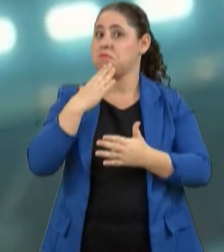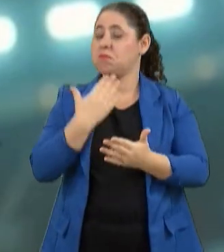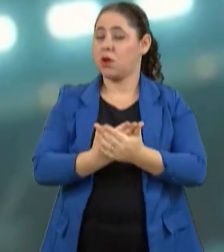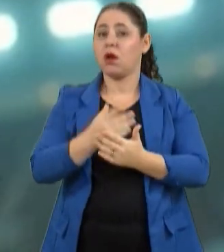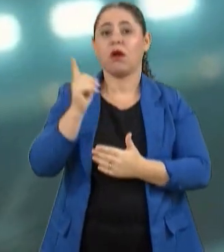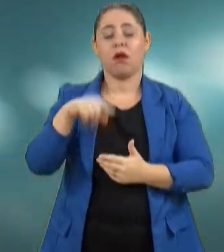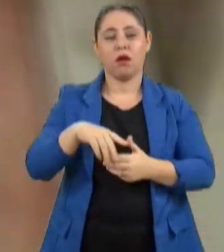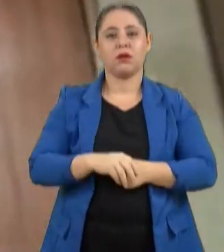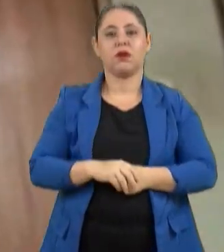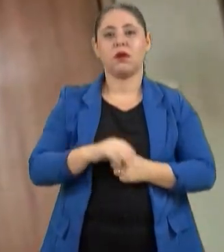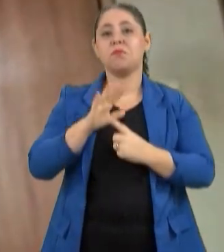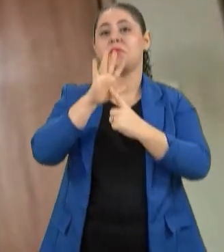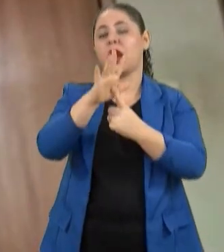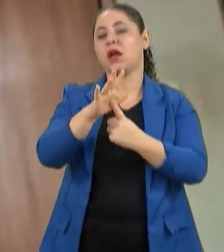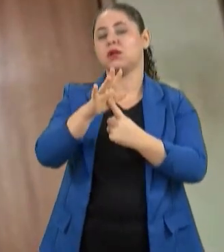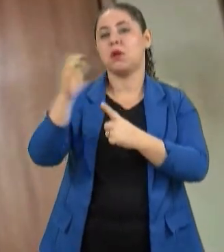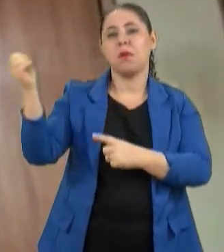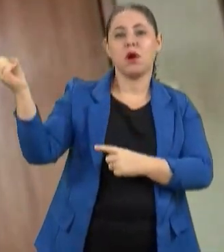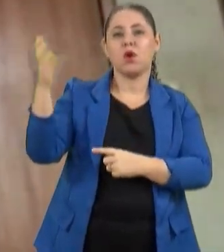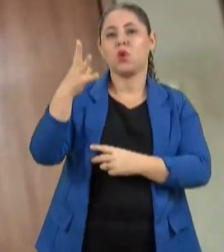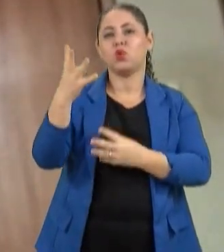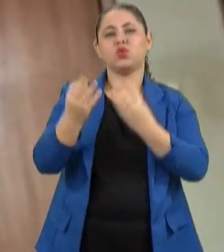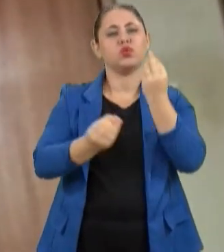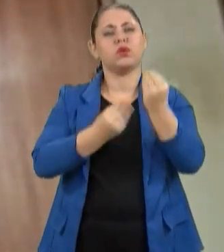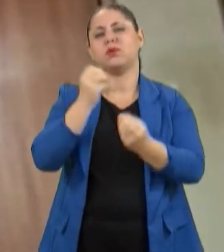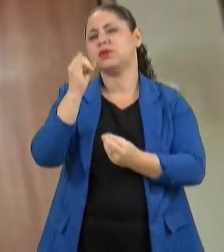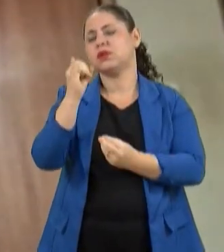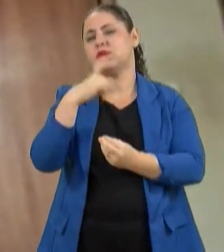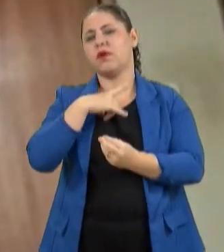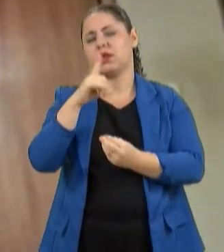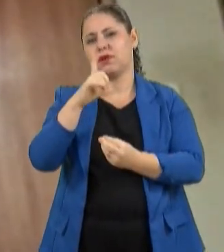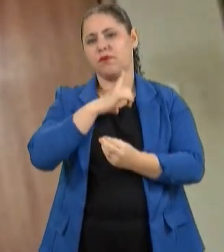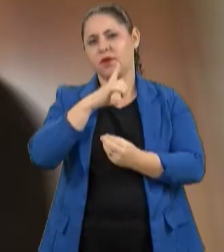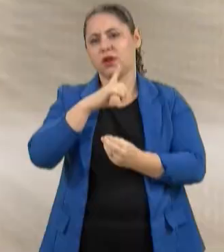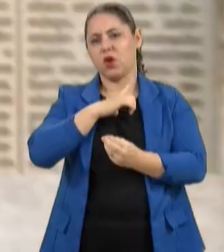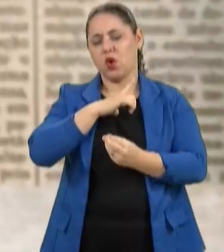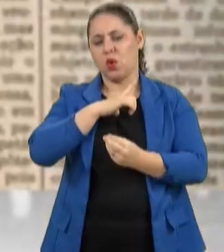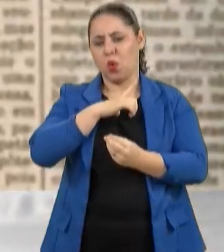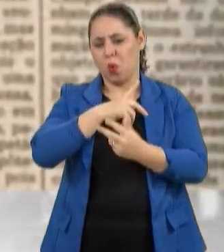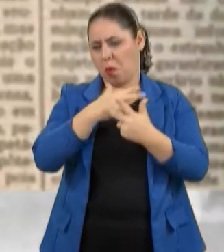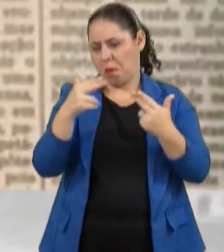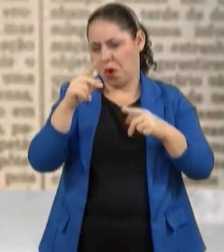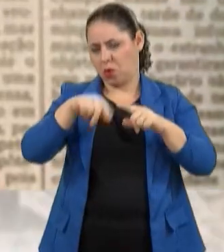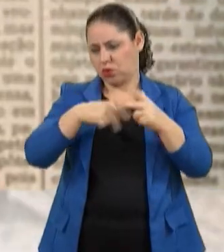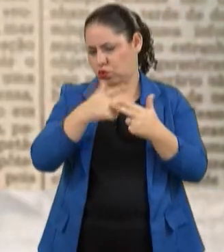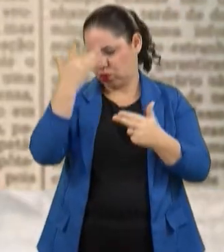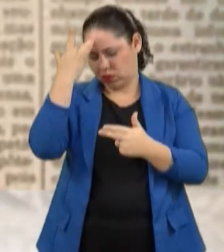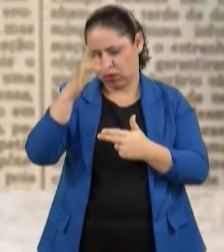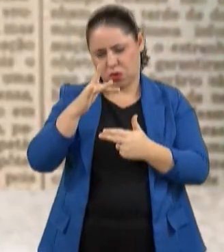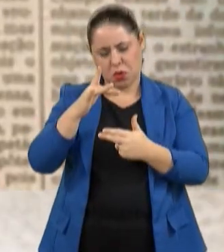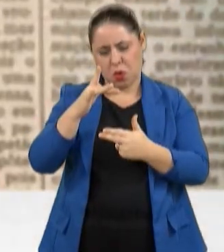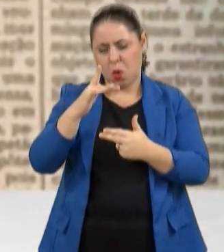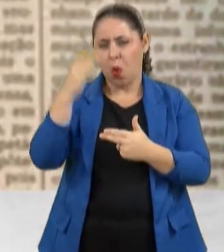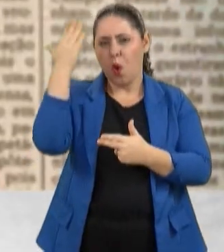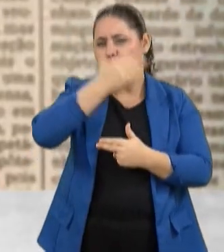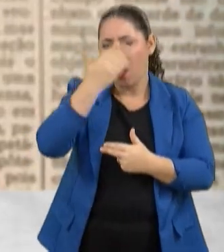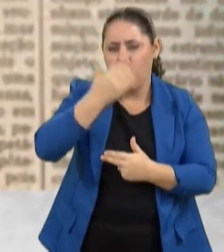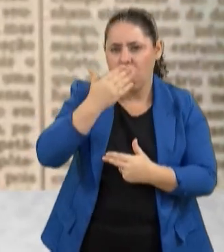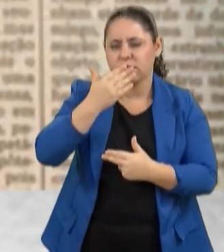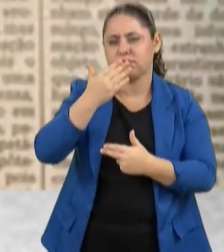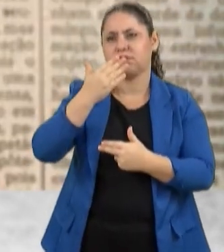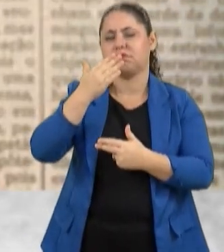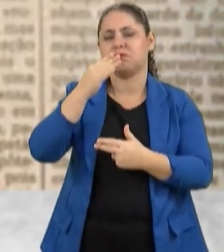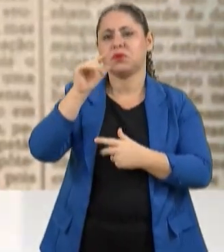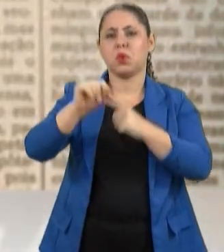É impressionante, assim. Aparece uma luz, como se tivesse vindo realmente um objeto. Não dava para ver se